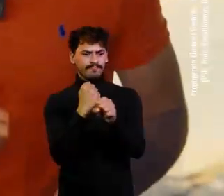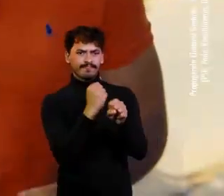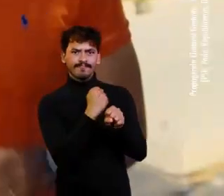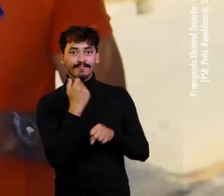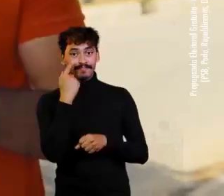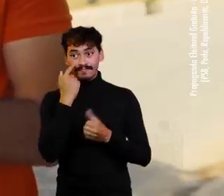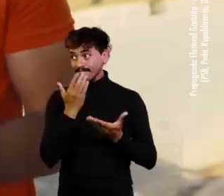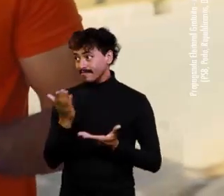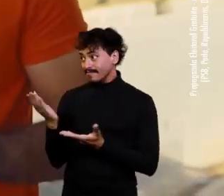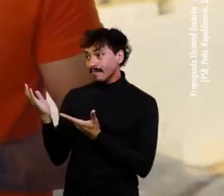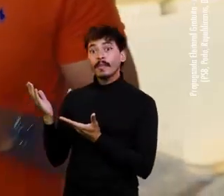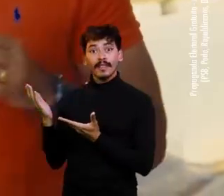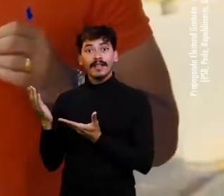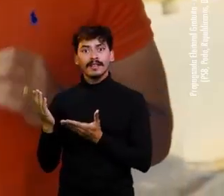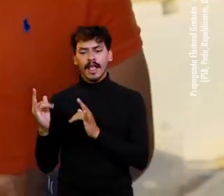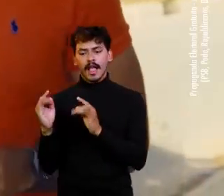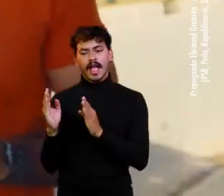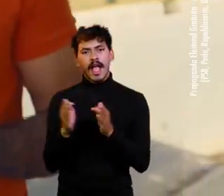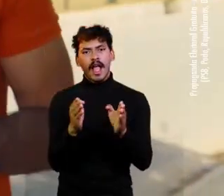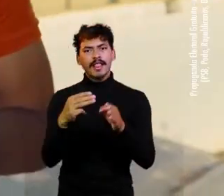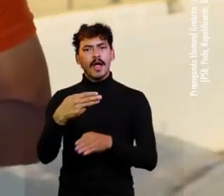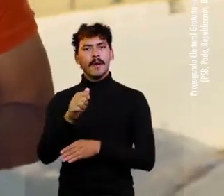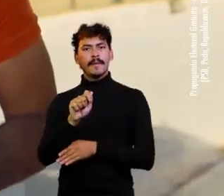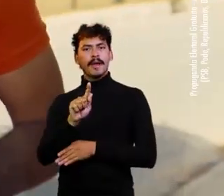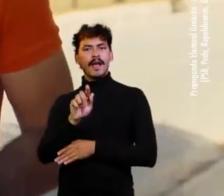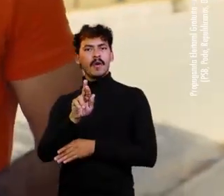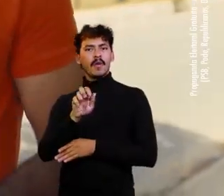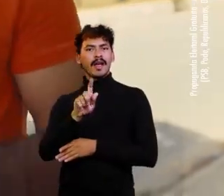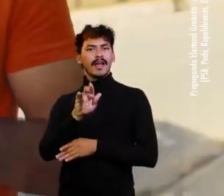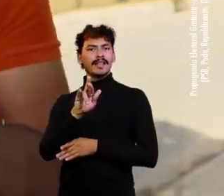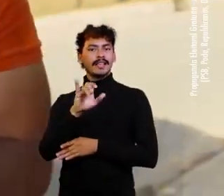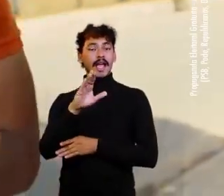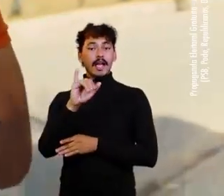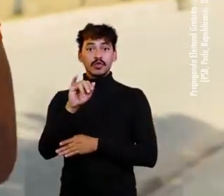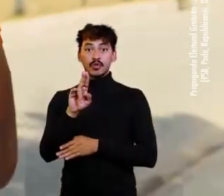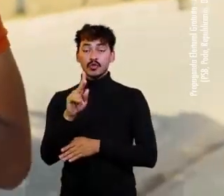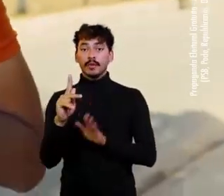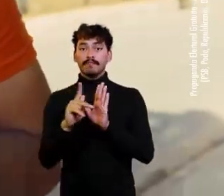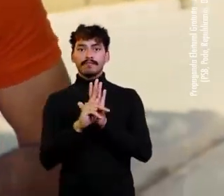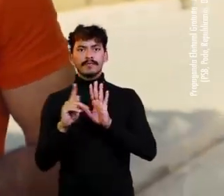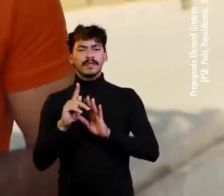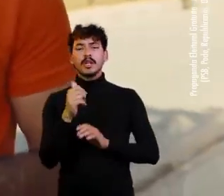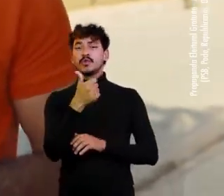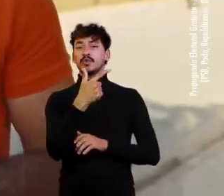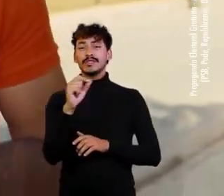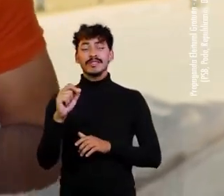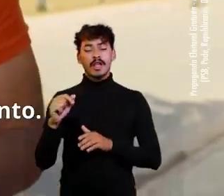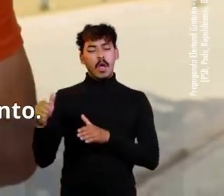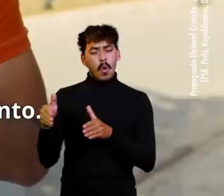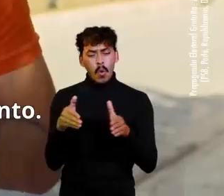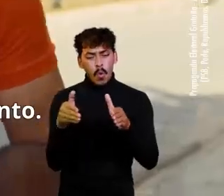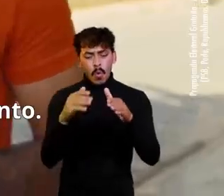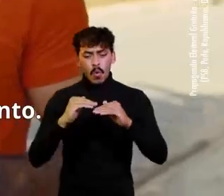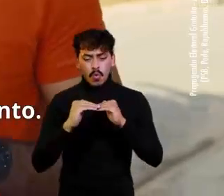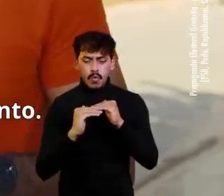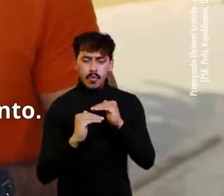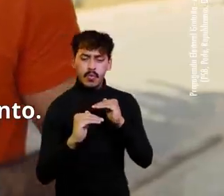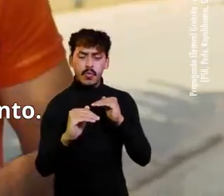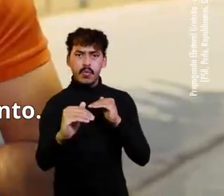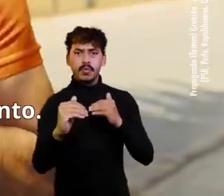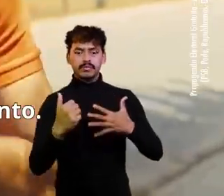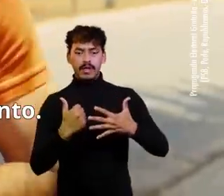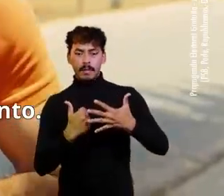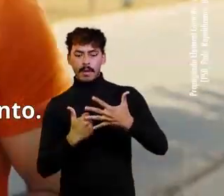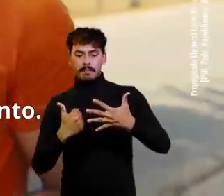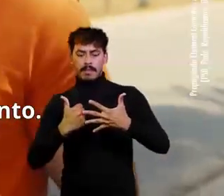Foram obras como esta daqui, canal Maguariaçu, e mais de 400 quilômetros de ruas asfaltadas que nos permitiram